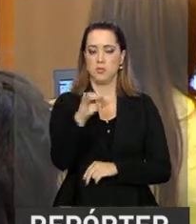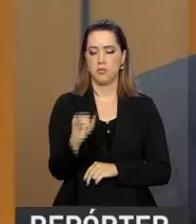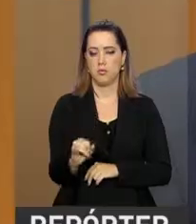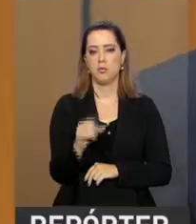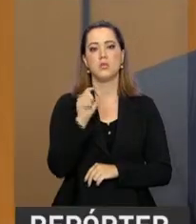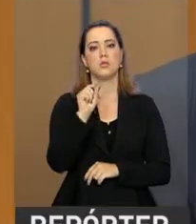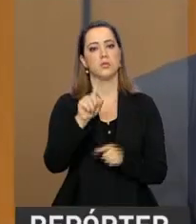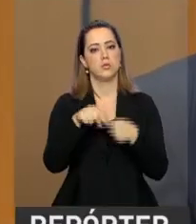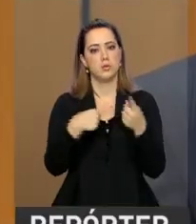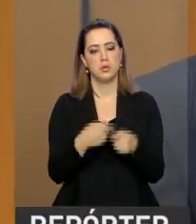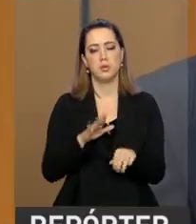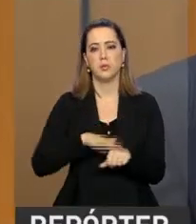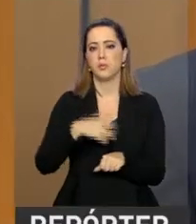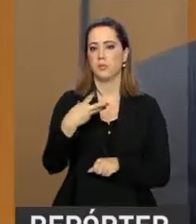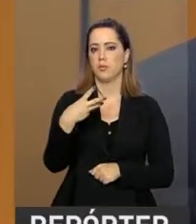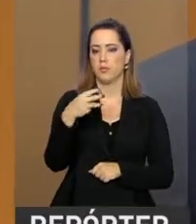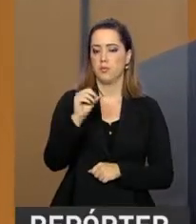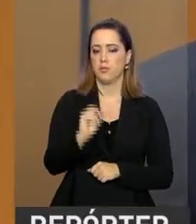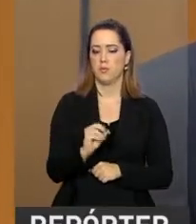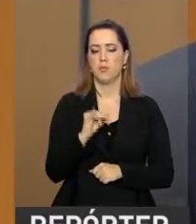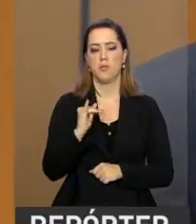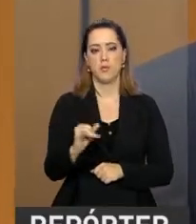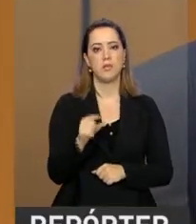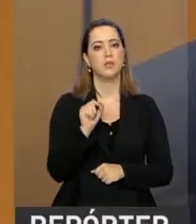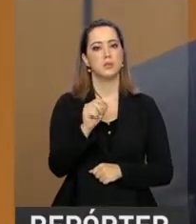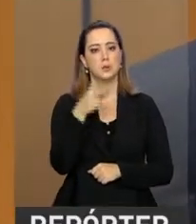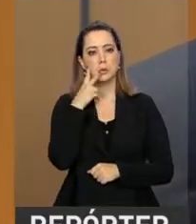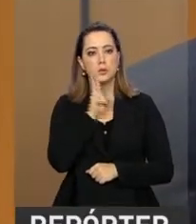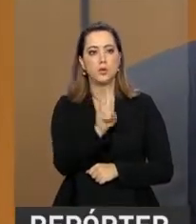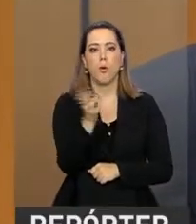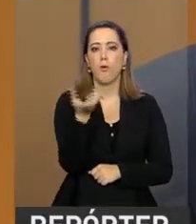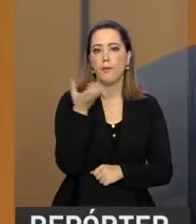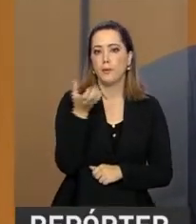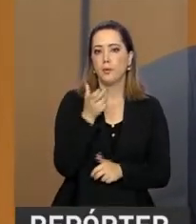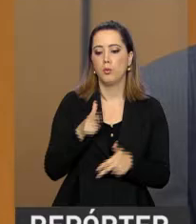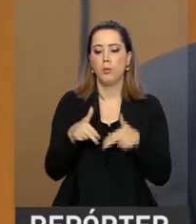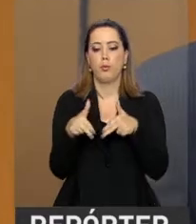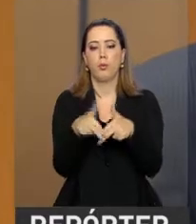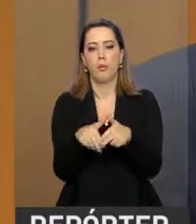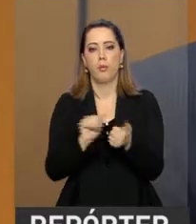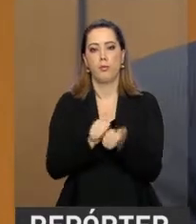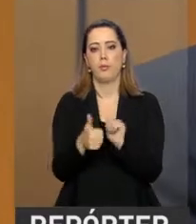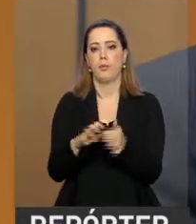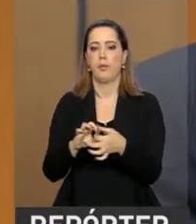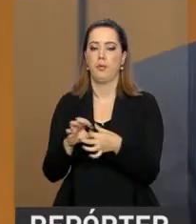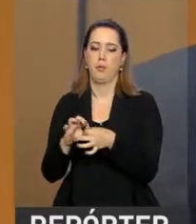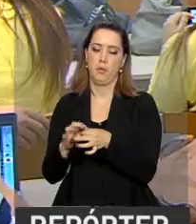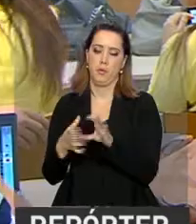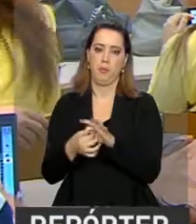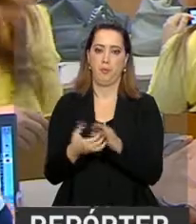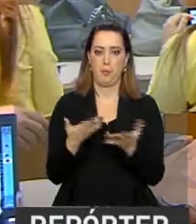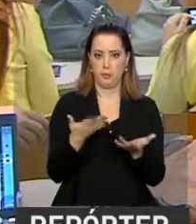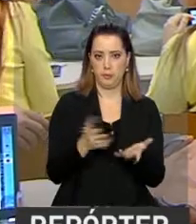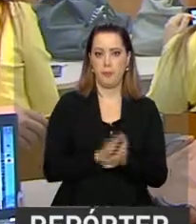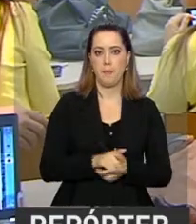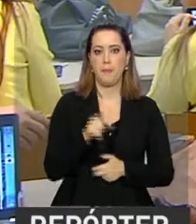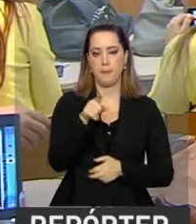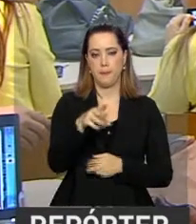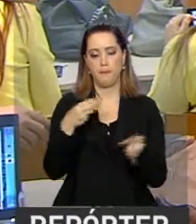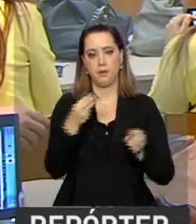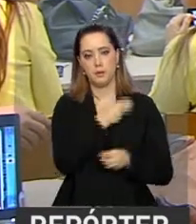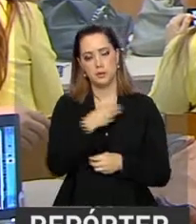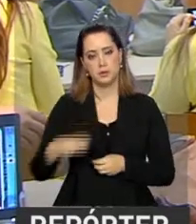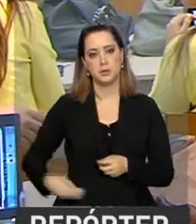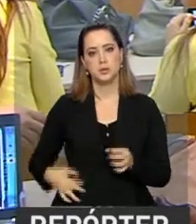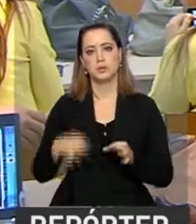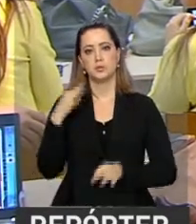30. Alexandre de Moraes também afirmou que eles miravam as Olimpíadas, mas ainda sem alvo específico. Para o ministro da Justiça, em